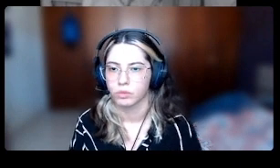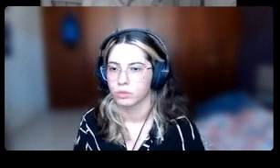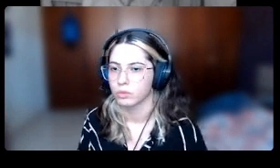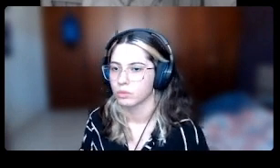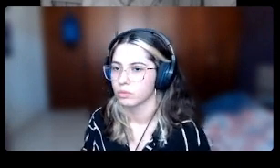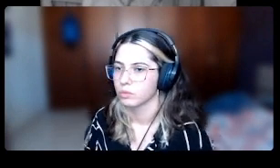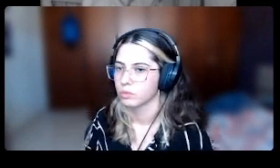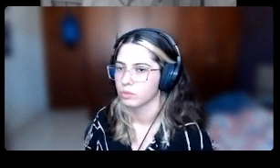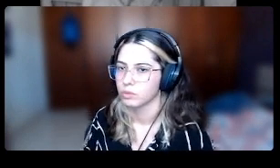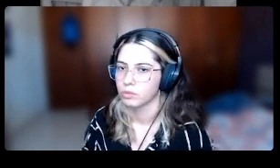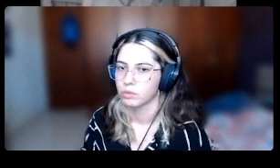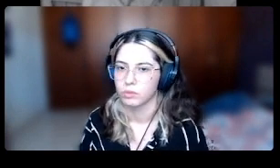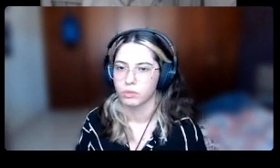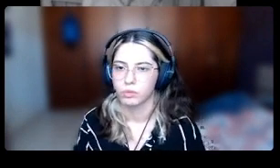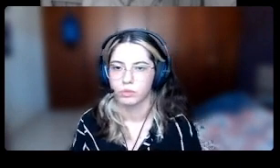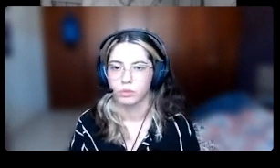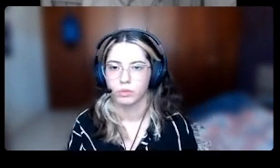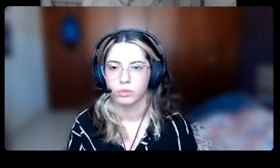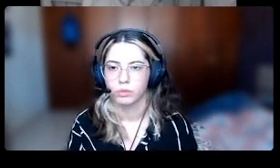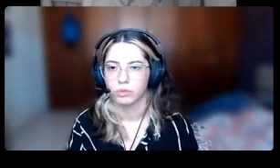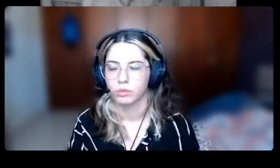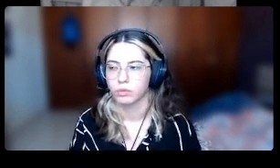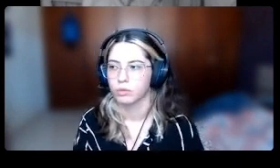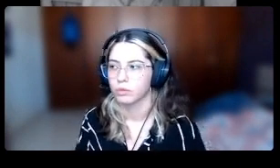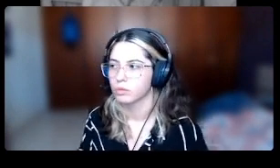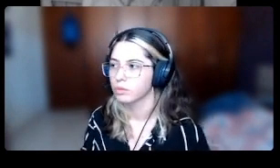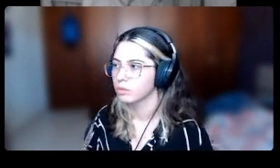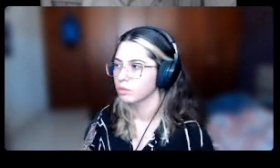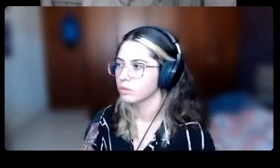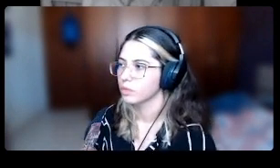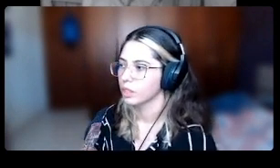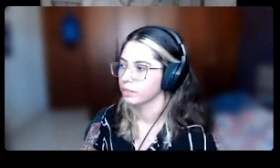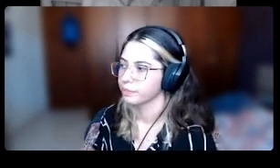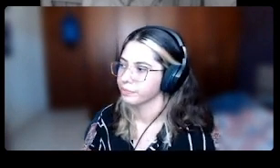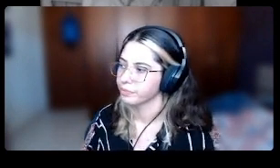poucos centímetros. E na montagem do